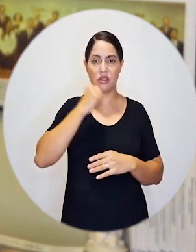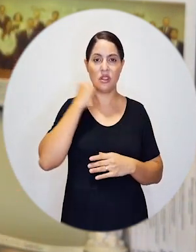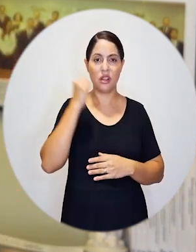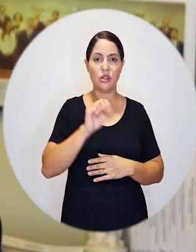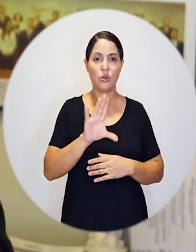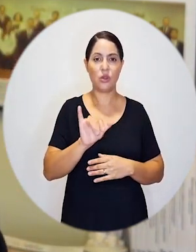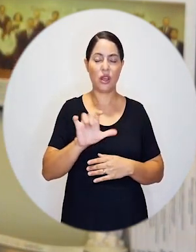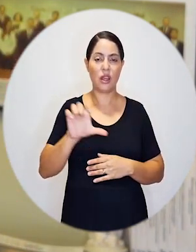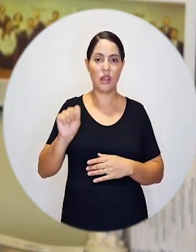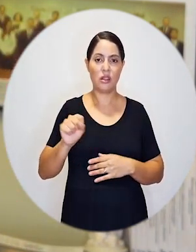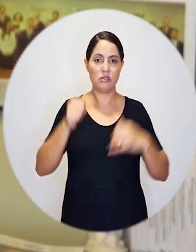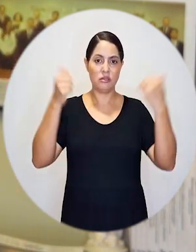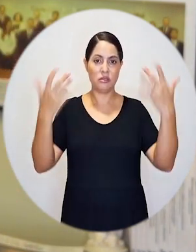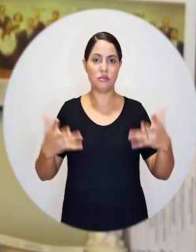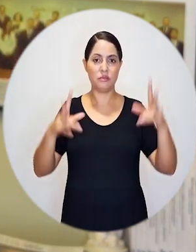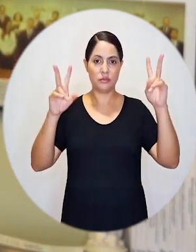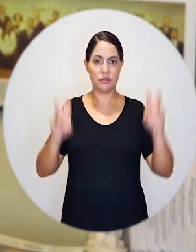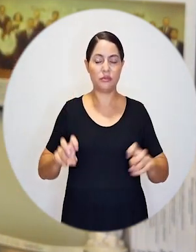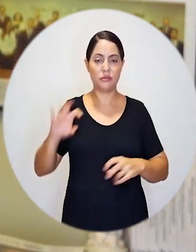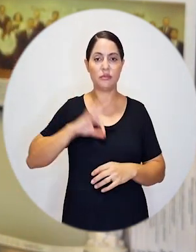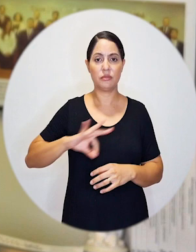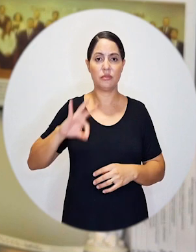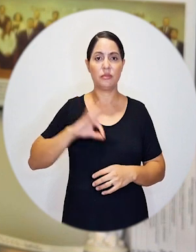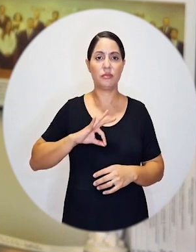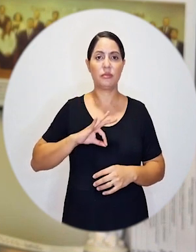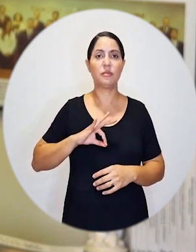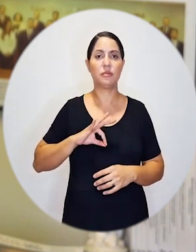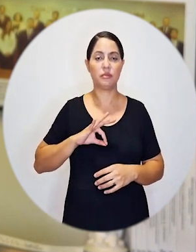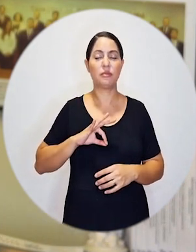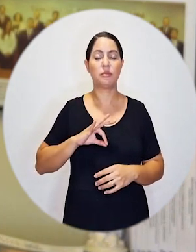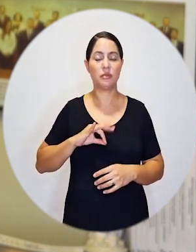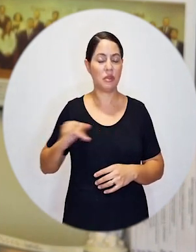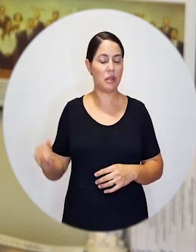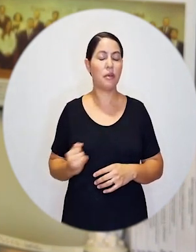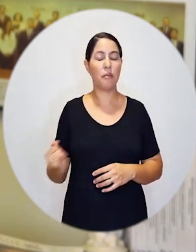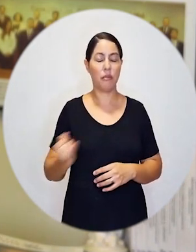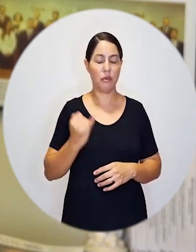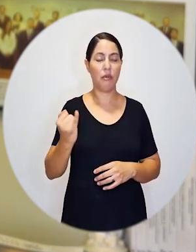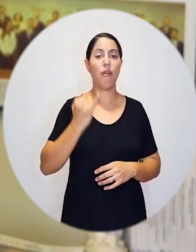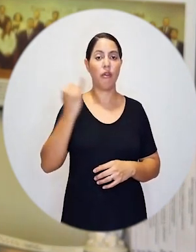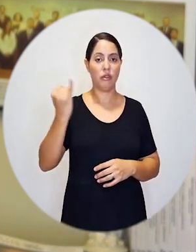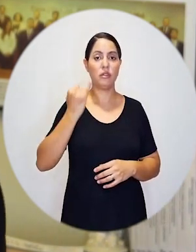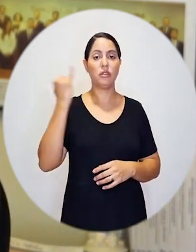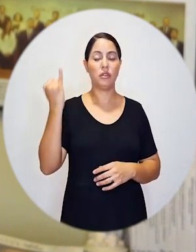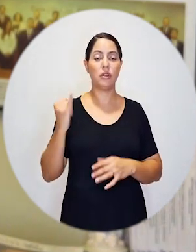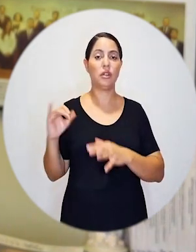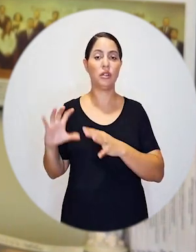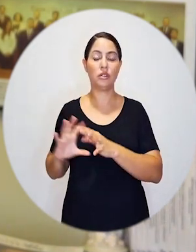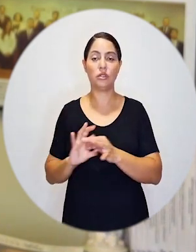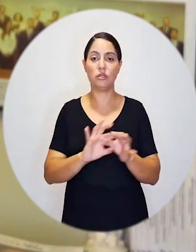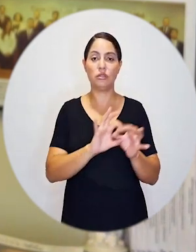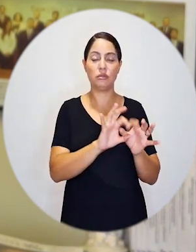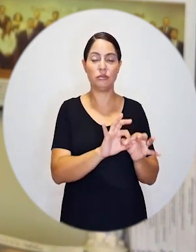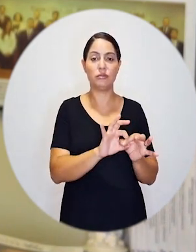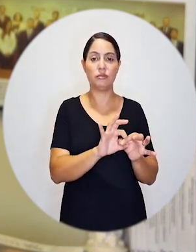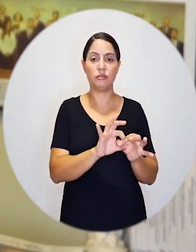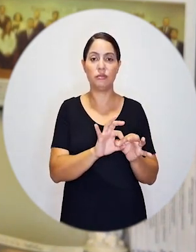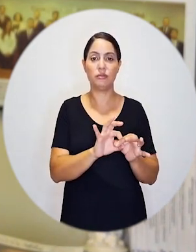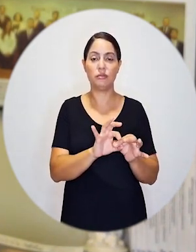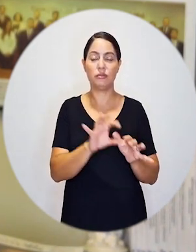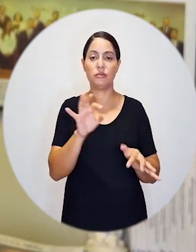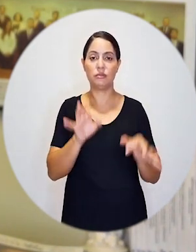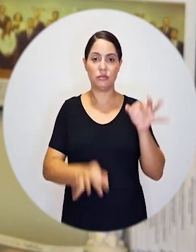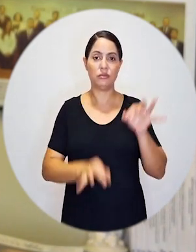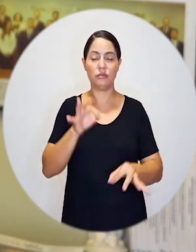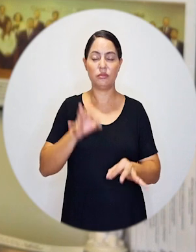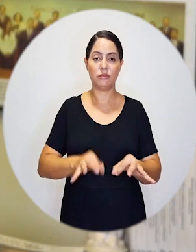Carlos Portinho, que garante o caráter alimentar da verba honorária, importantíssima para dar a preferência quando da cobrança desses honorários